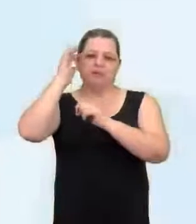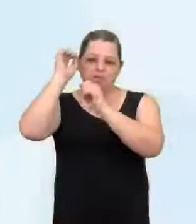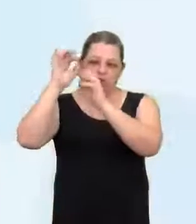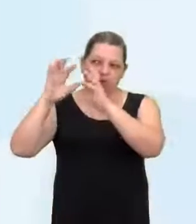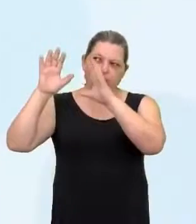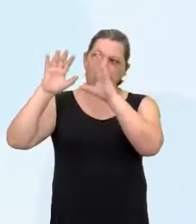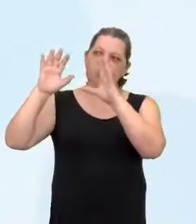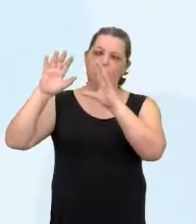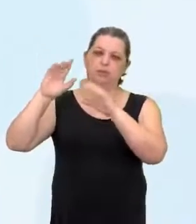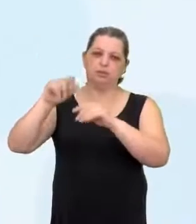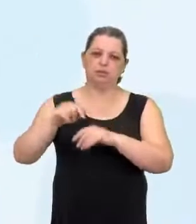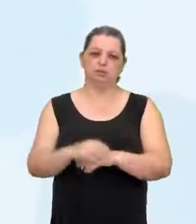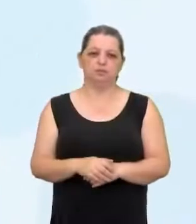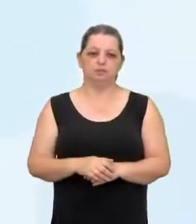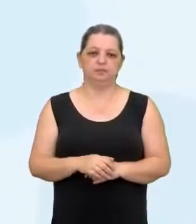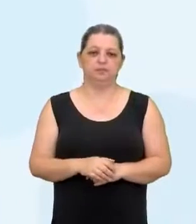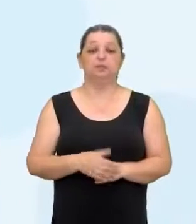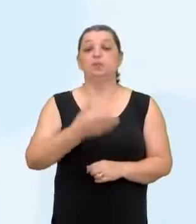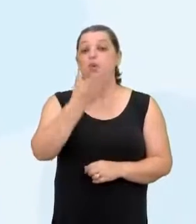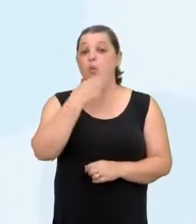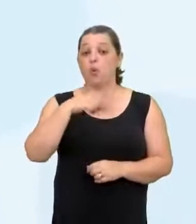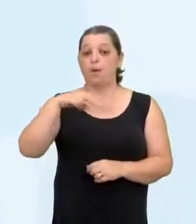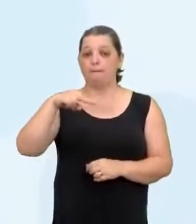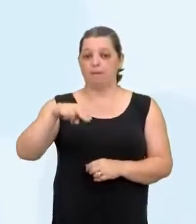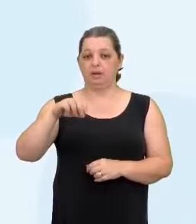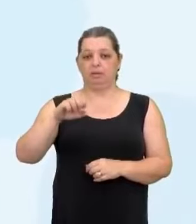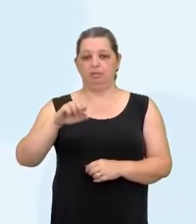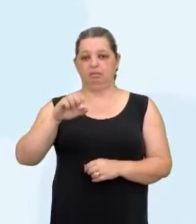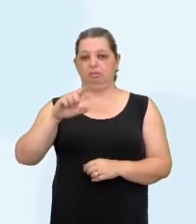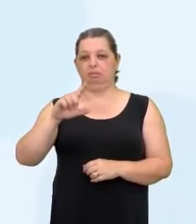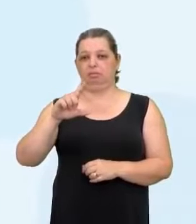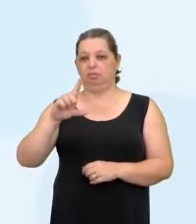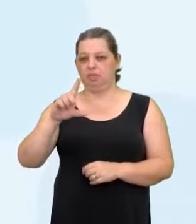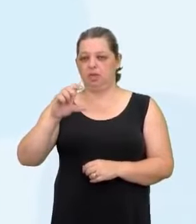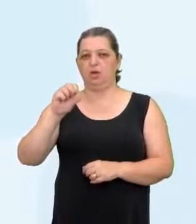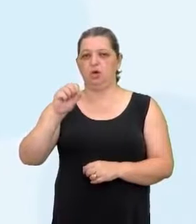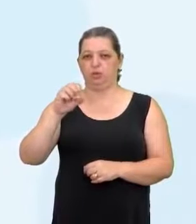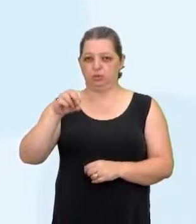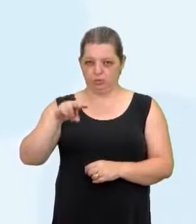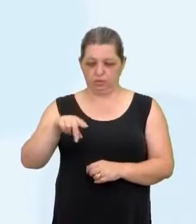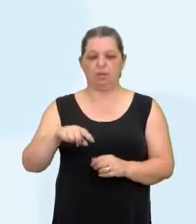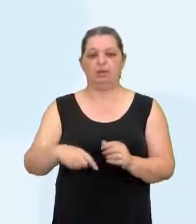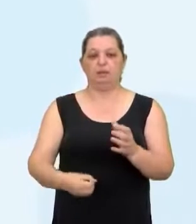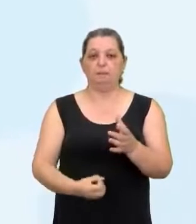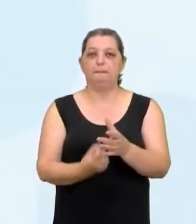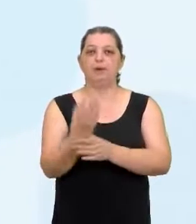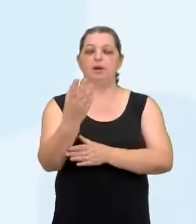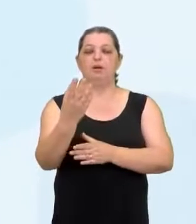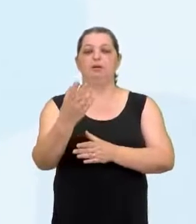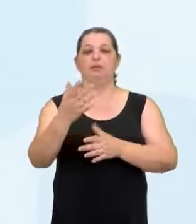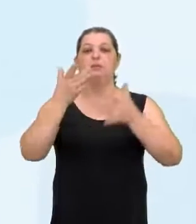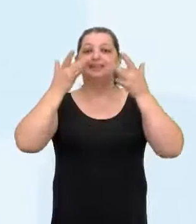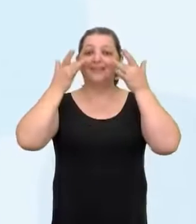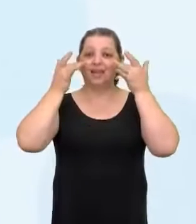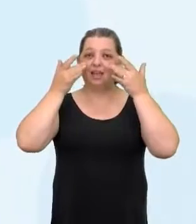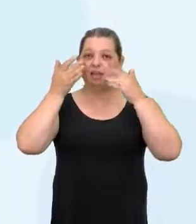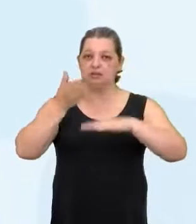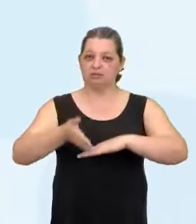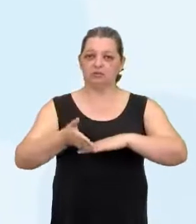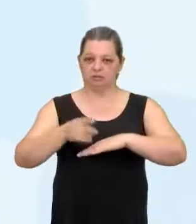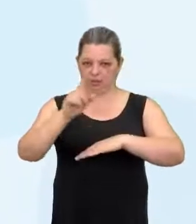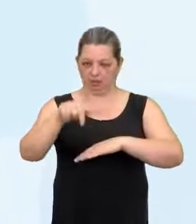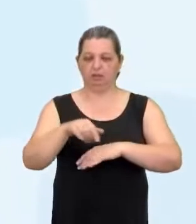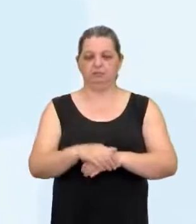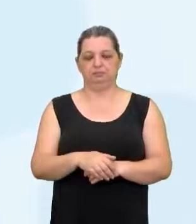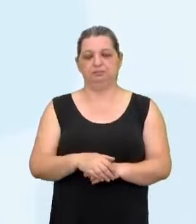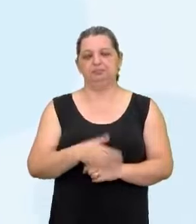nós temos, olha só. Nelson Rodrigues, olha lá. Ele que inaugurou o teatro contemporâneo no Brasil, não é isso? Isso. Interessante.